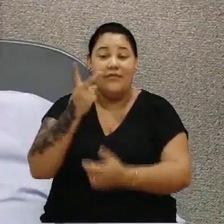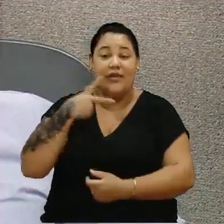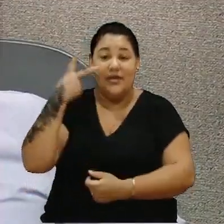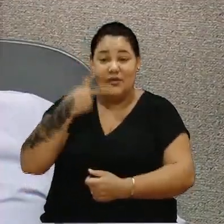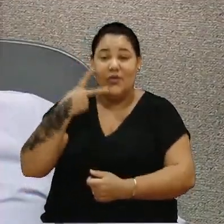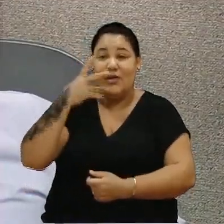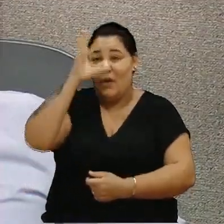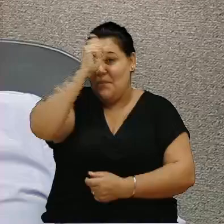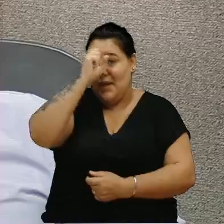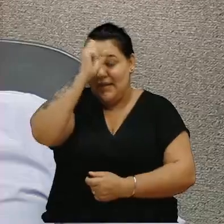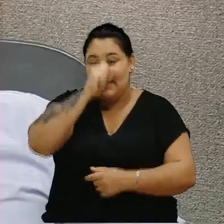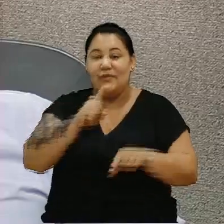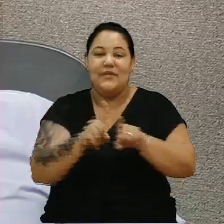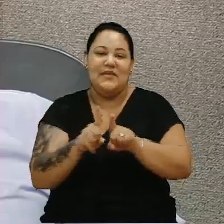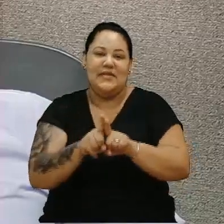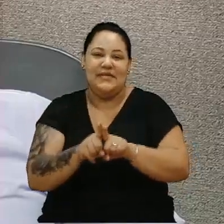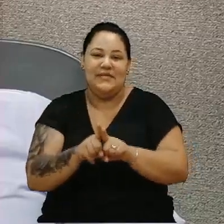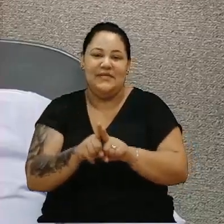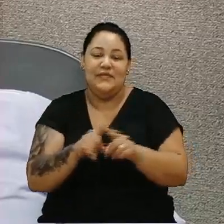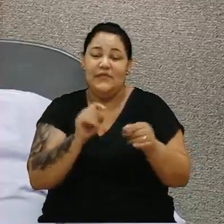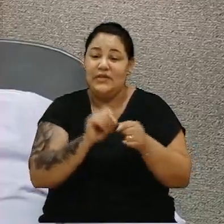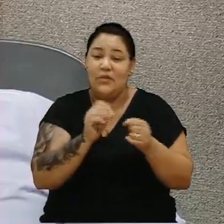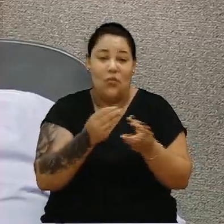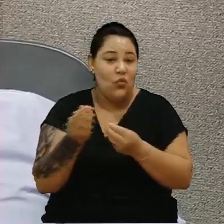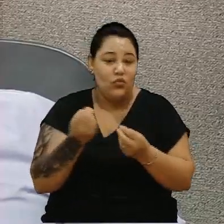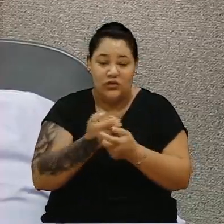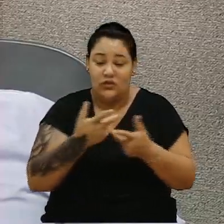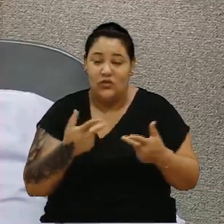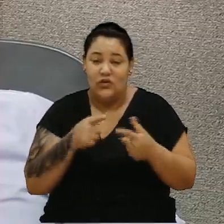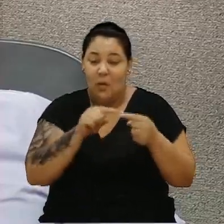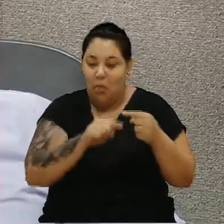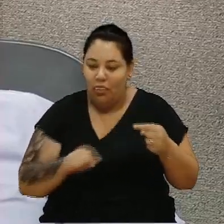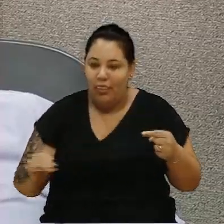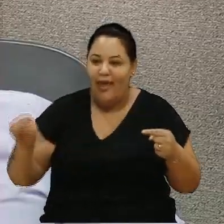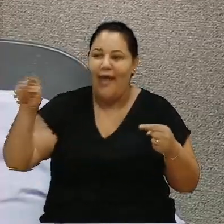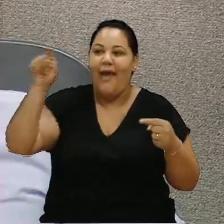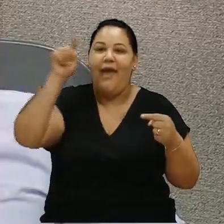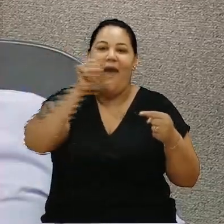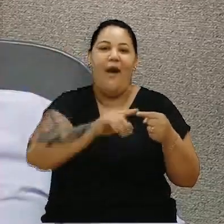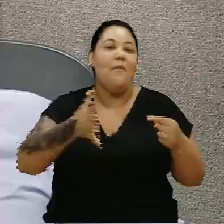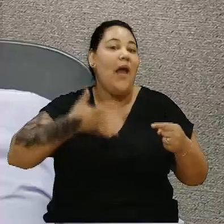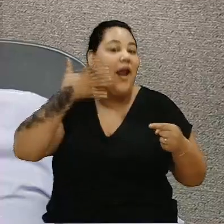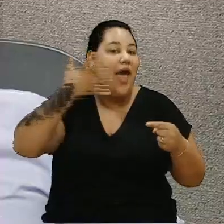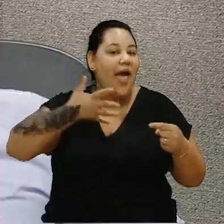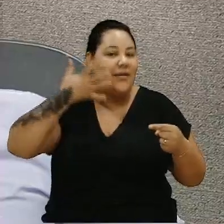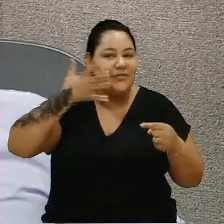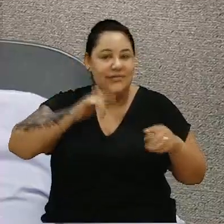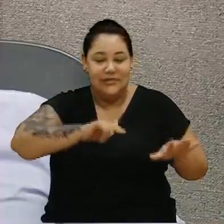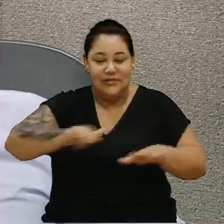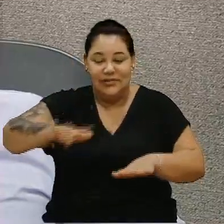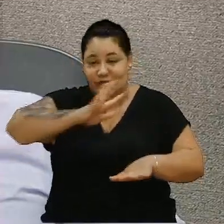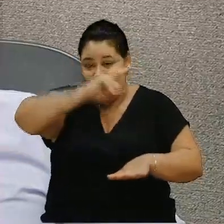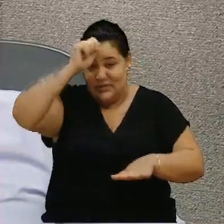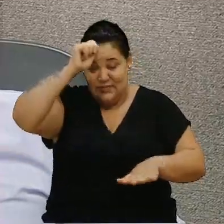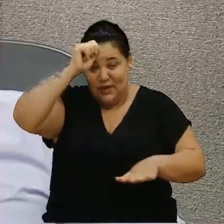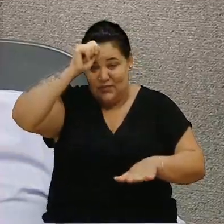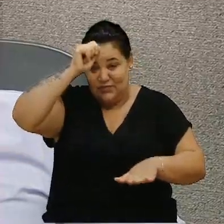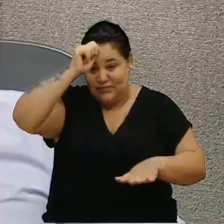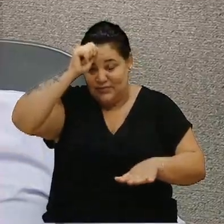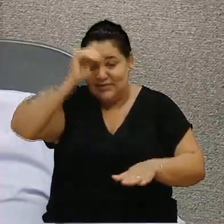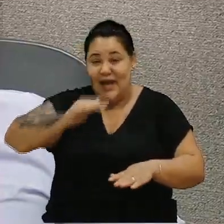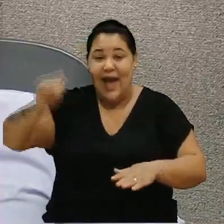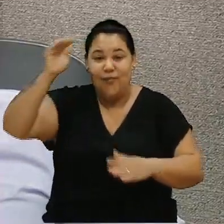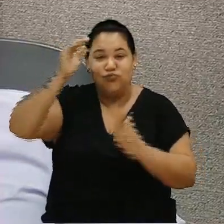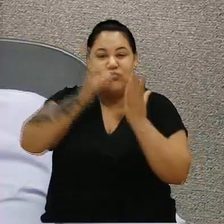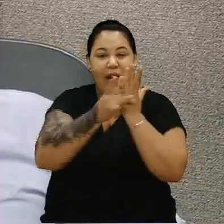frente aprenderam muito. Fizemos muitos eventos, muitos ciclos de palestras. A Semana Municipal das Altas Habilidades, que já foi realizada, portanto,